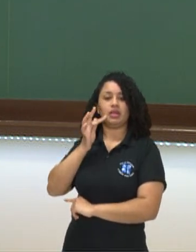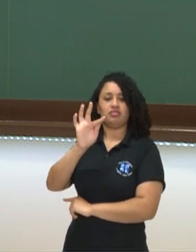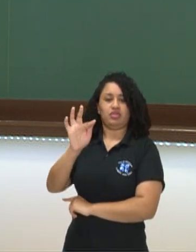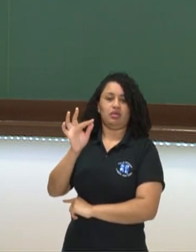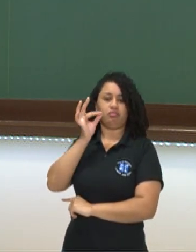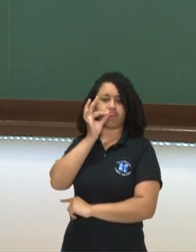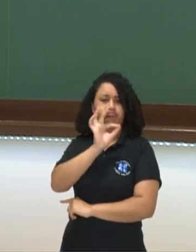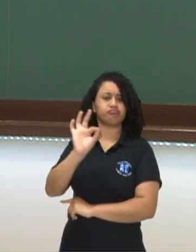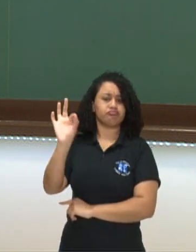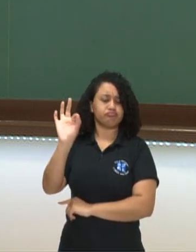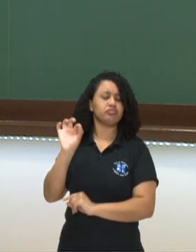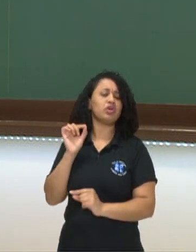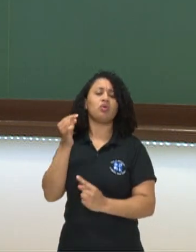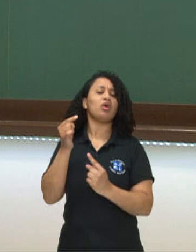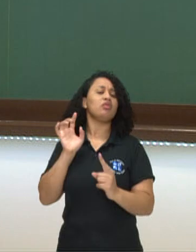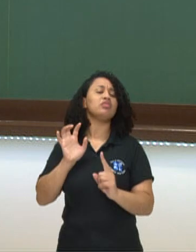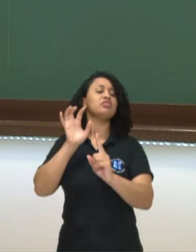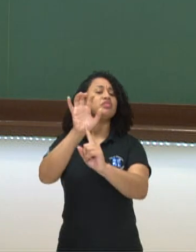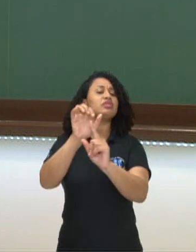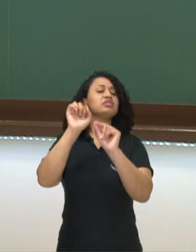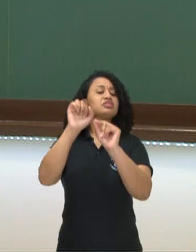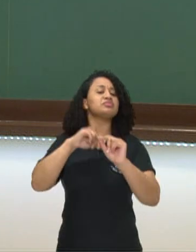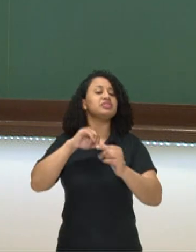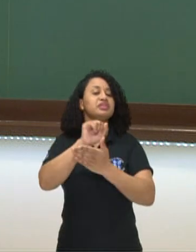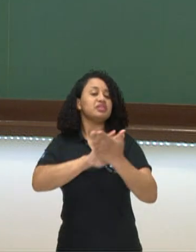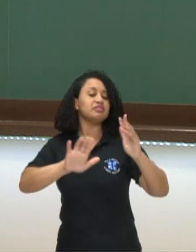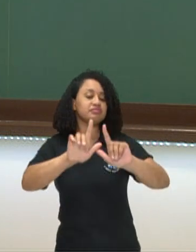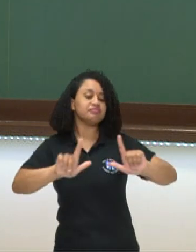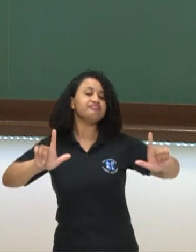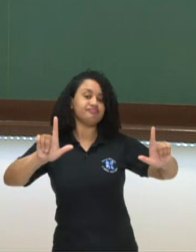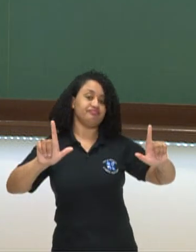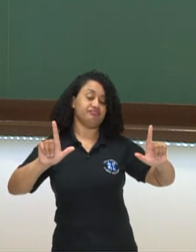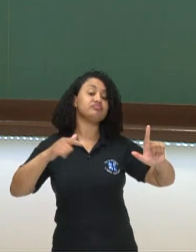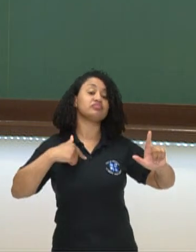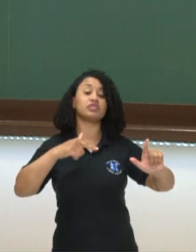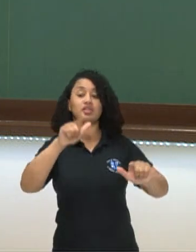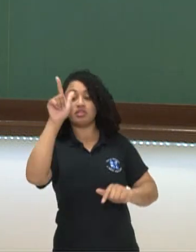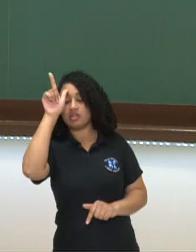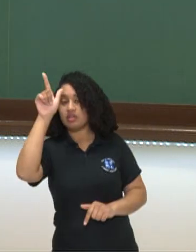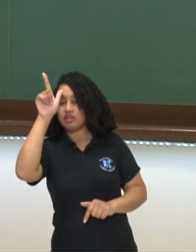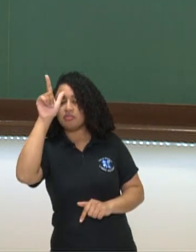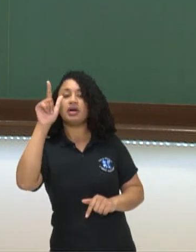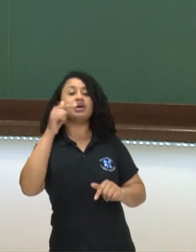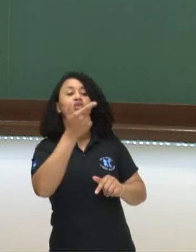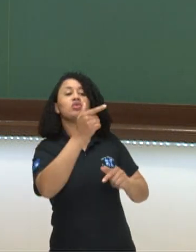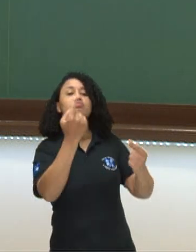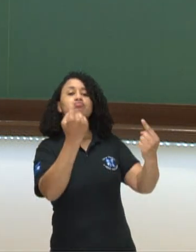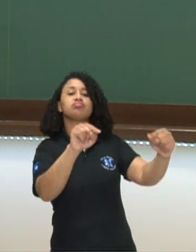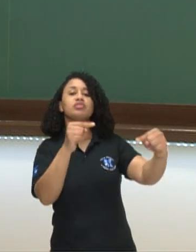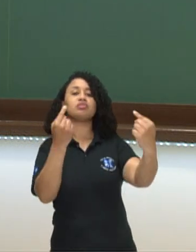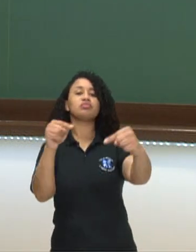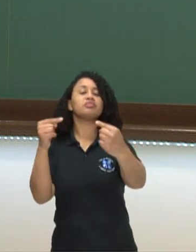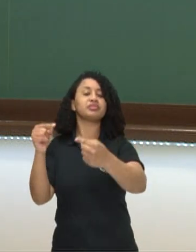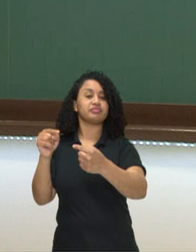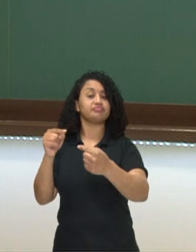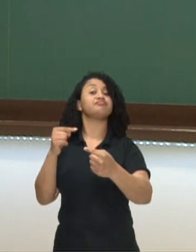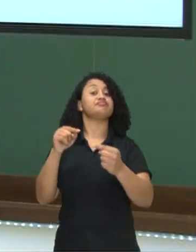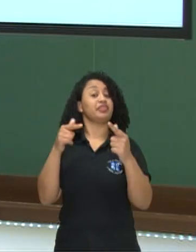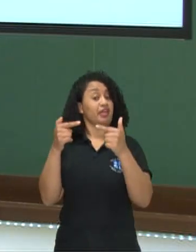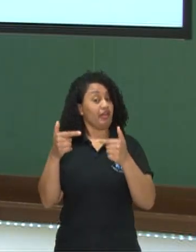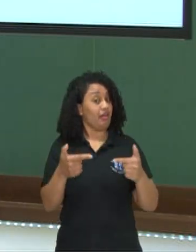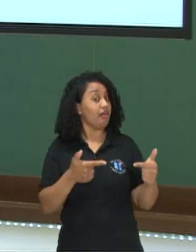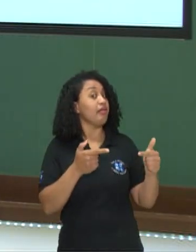da Torre Eiffel. Que impacto essa imagem poderia ter no ânimo, tanto dos alemães quanto dos adversários? Contexto de